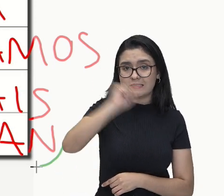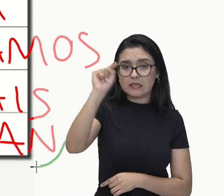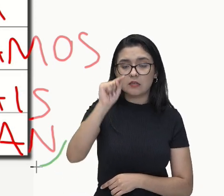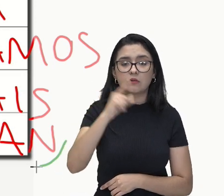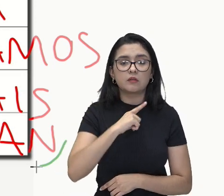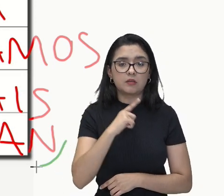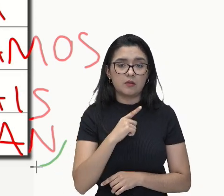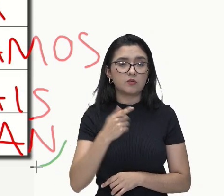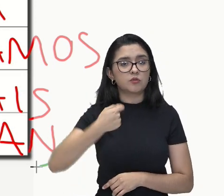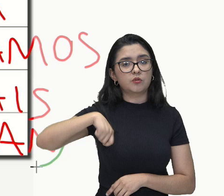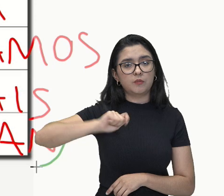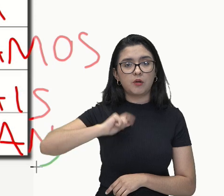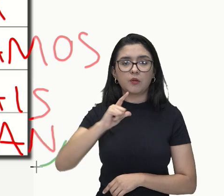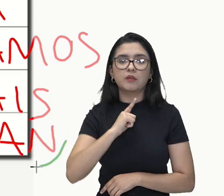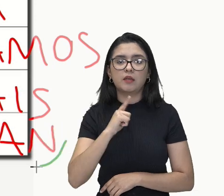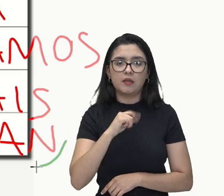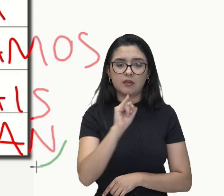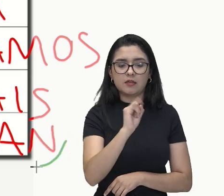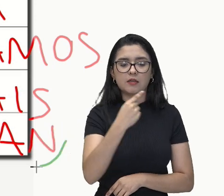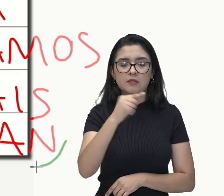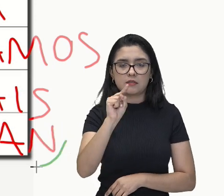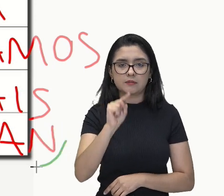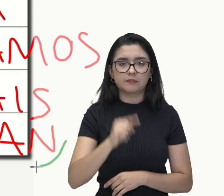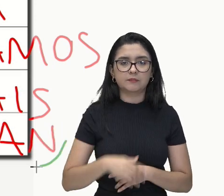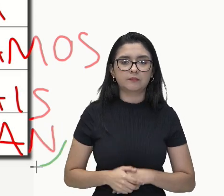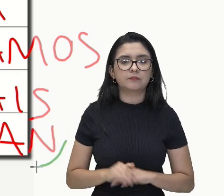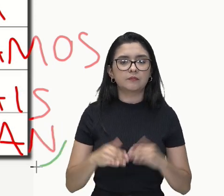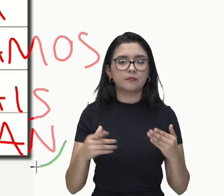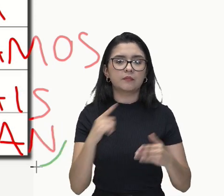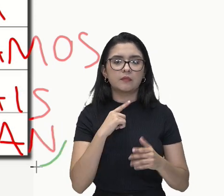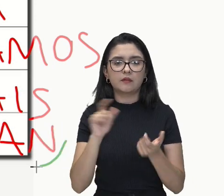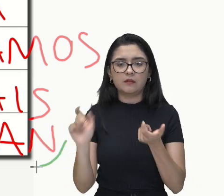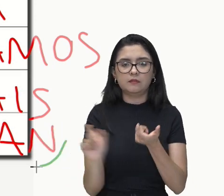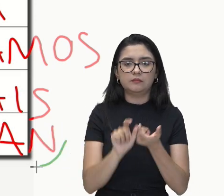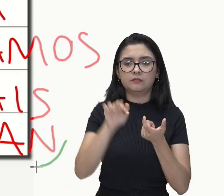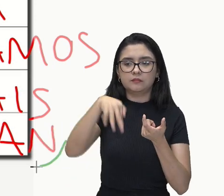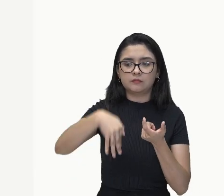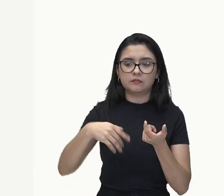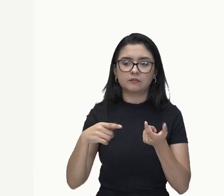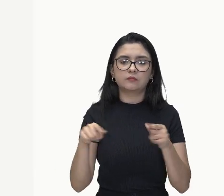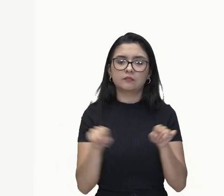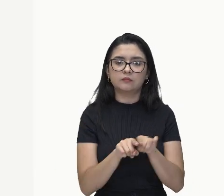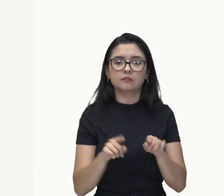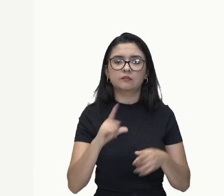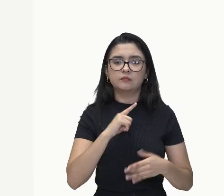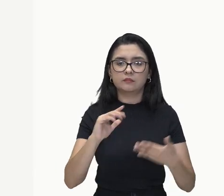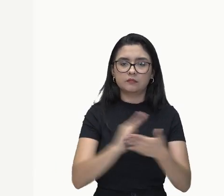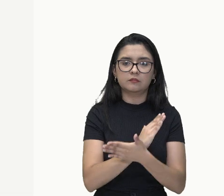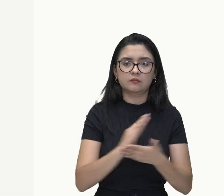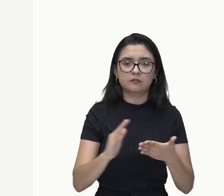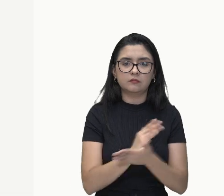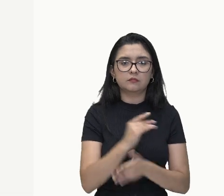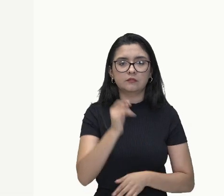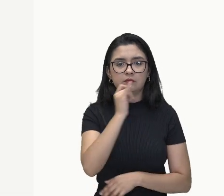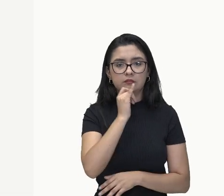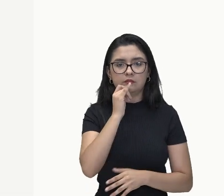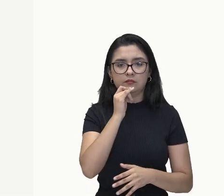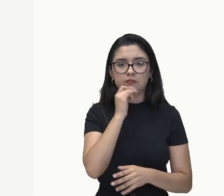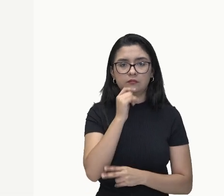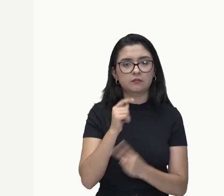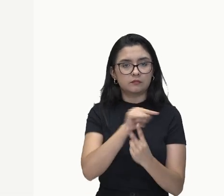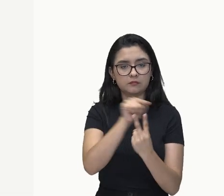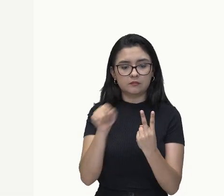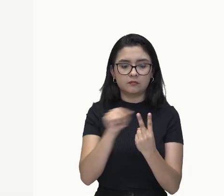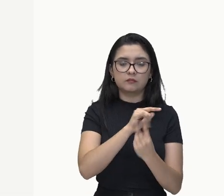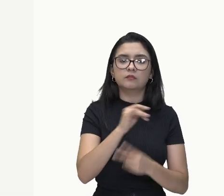ia é acentuado. Essa terminação verbal, aliás, nós temos alguns exemplos a partir desses dois verbos. É